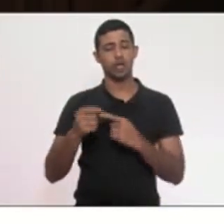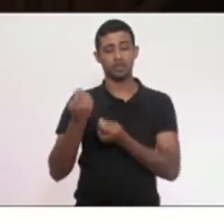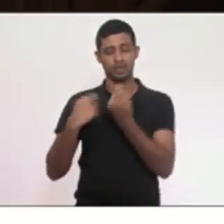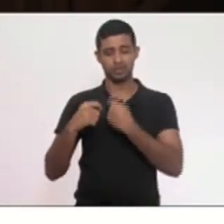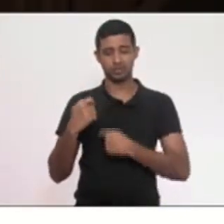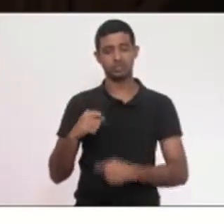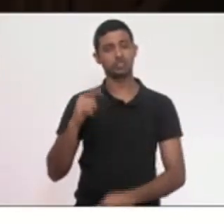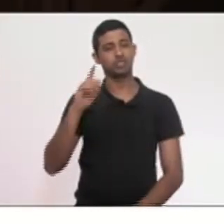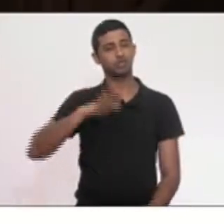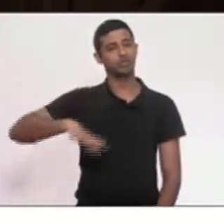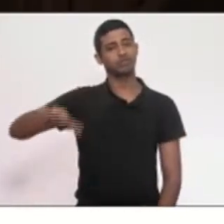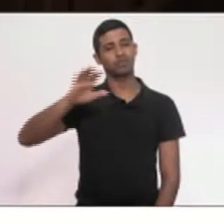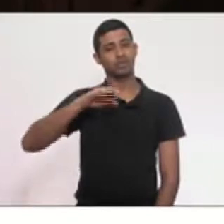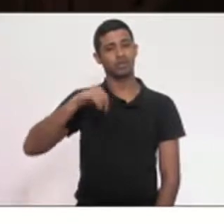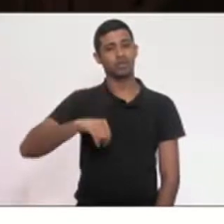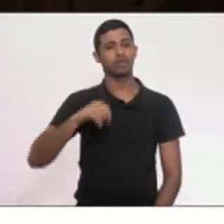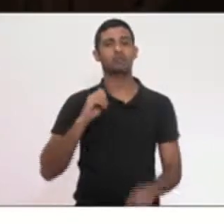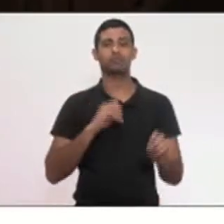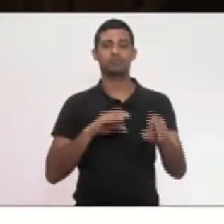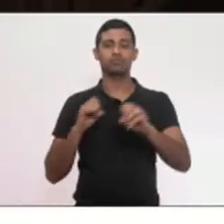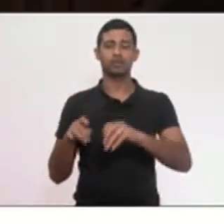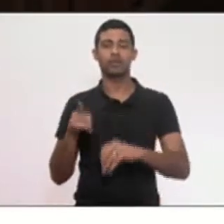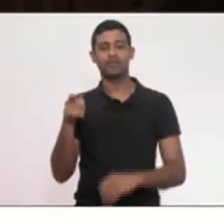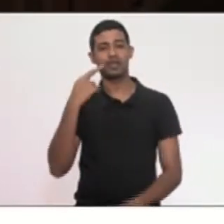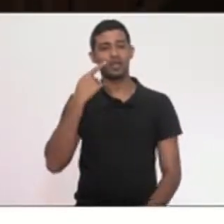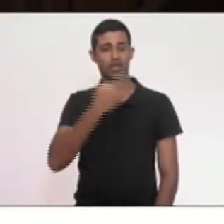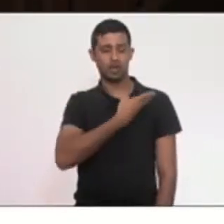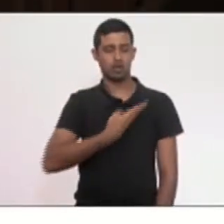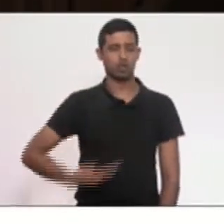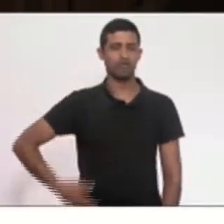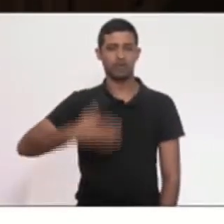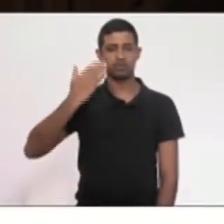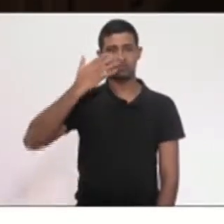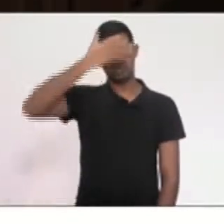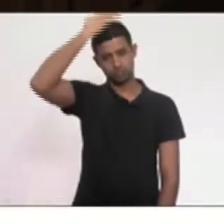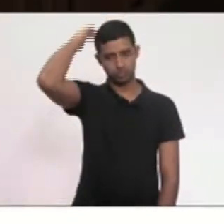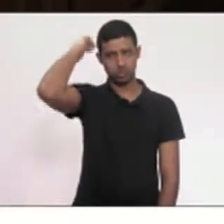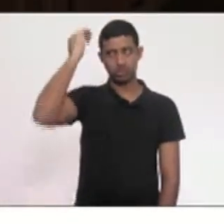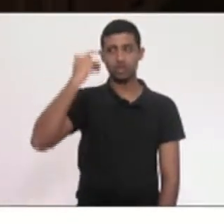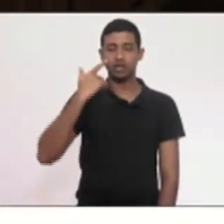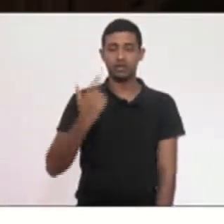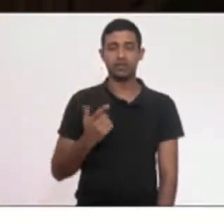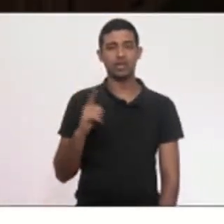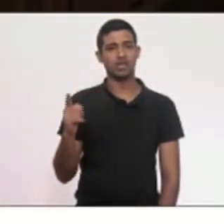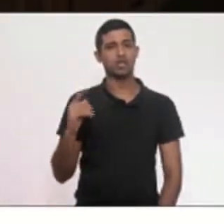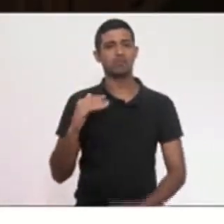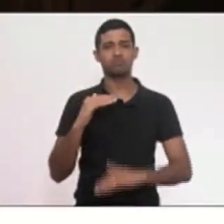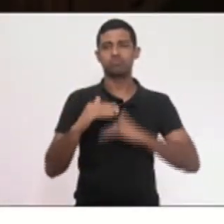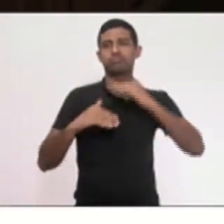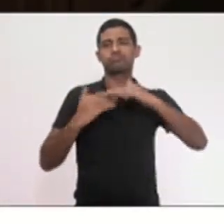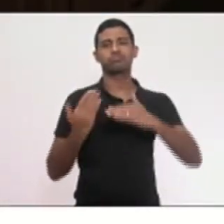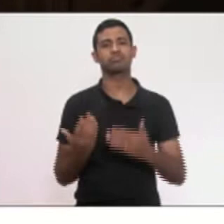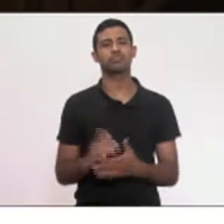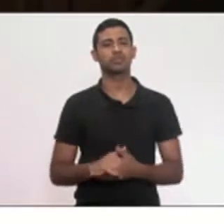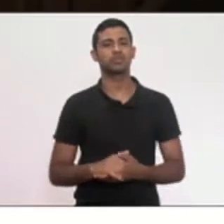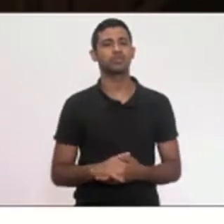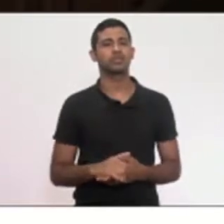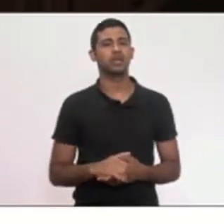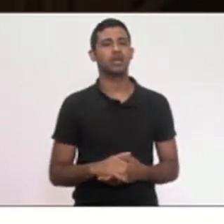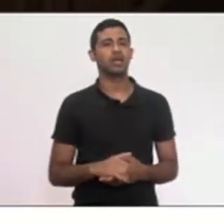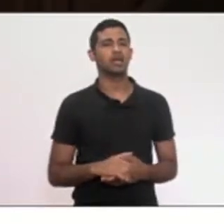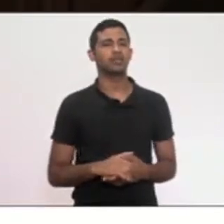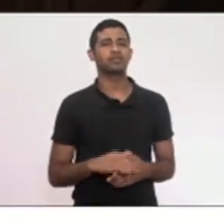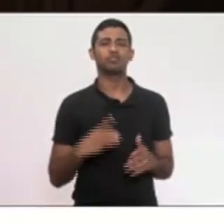educação nacional, quando o governo Temer avançou contra o Conselho Nacional de Educação, desrespeitou mandatos